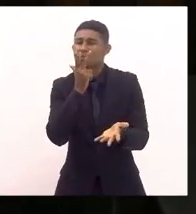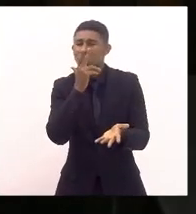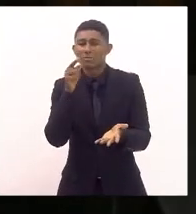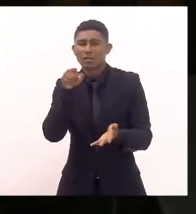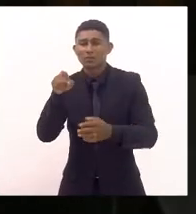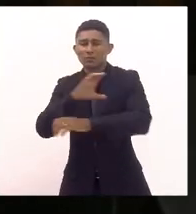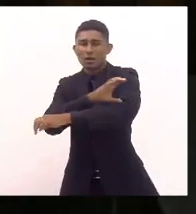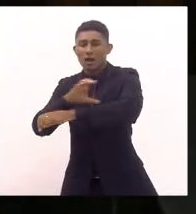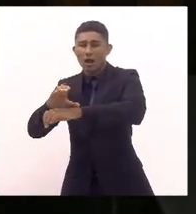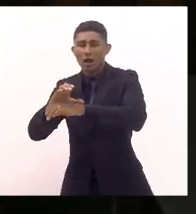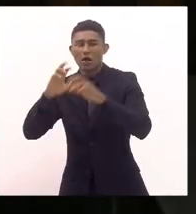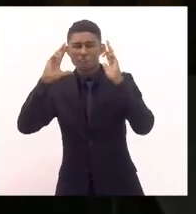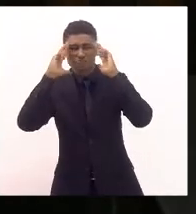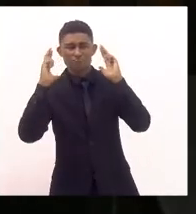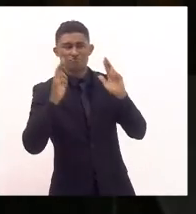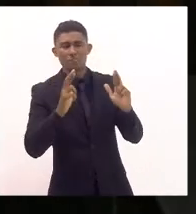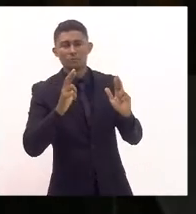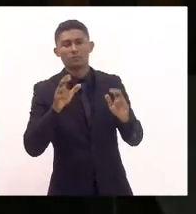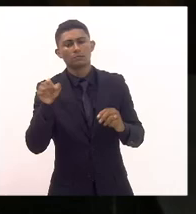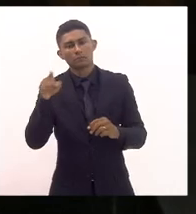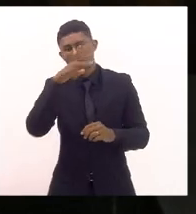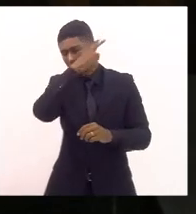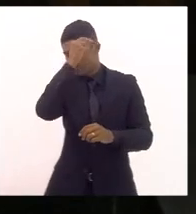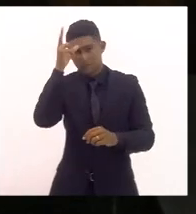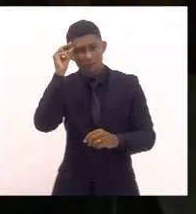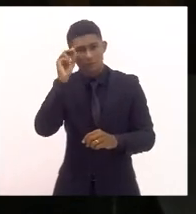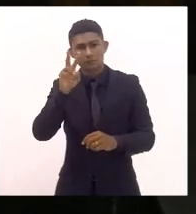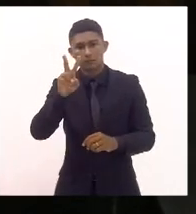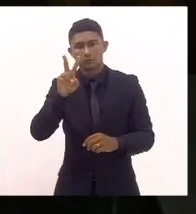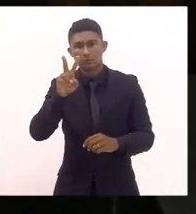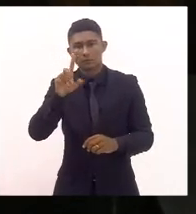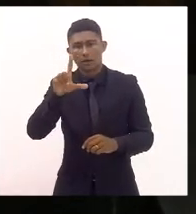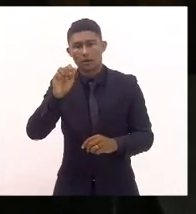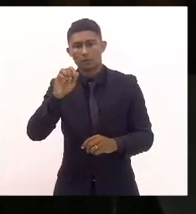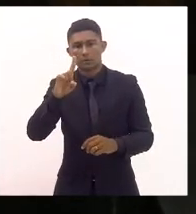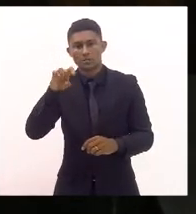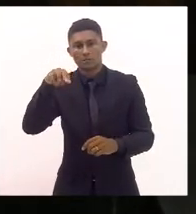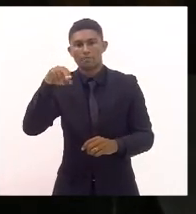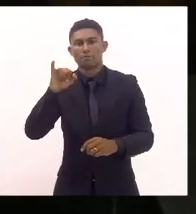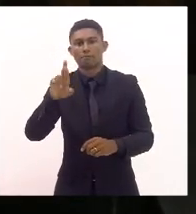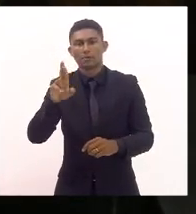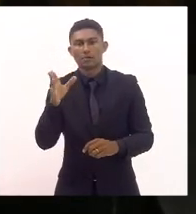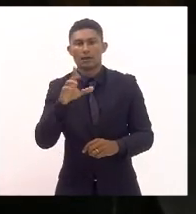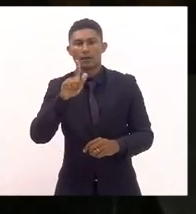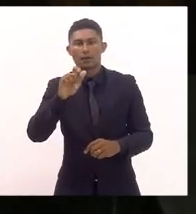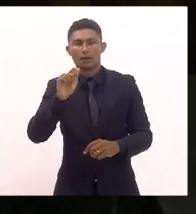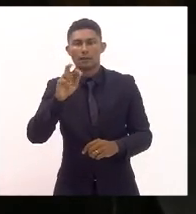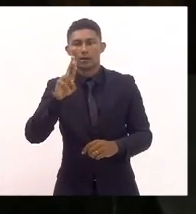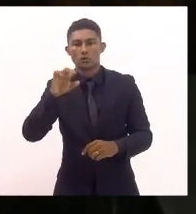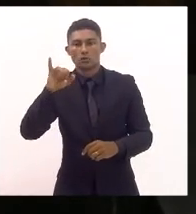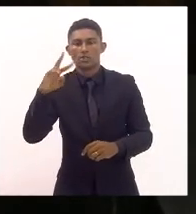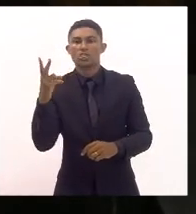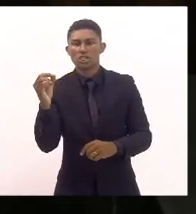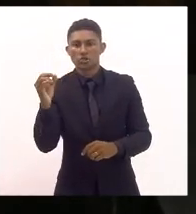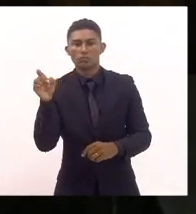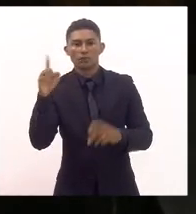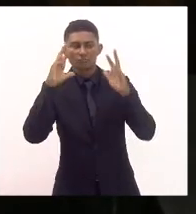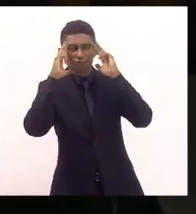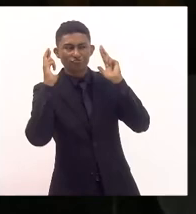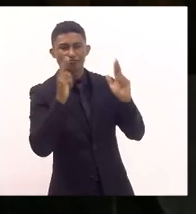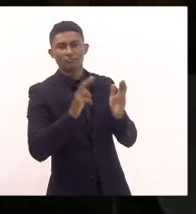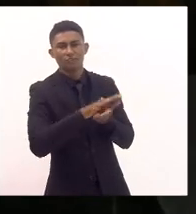respeito pelo prefeito Wladimir garotinho Presidente o que me